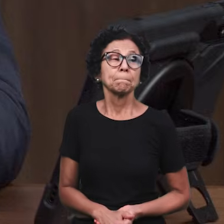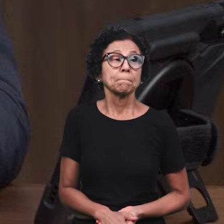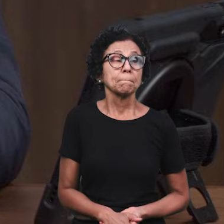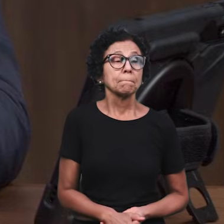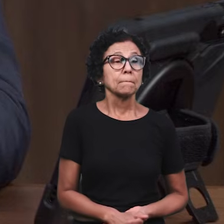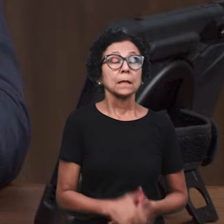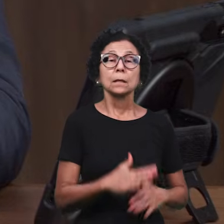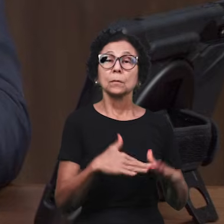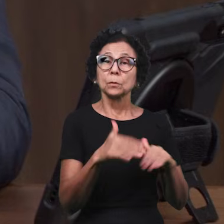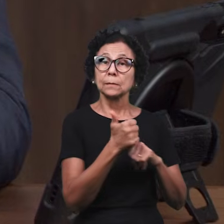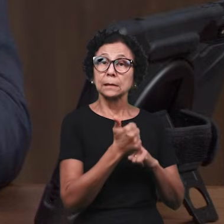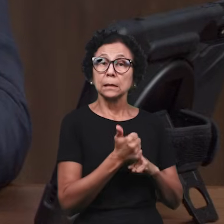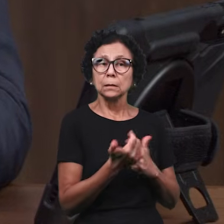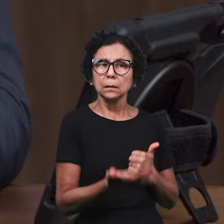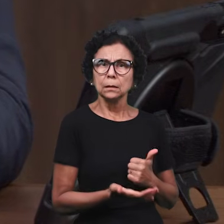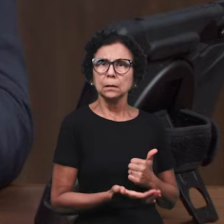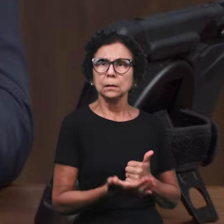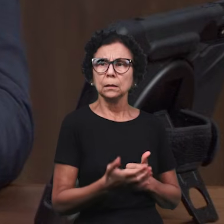recebo